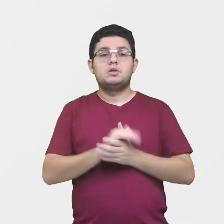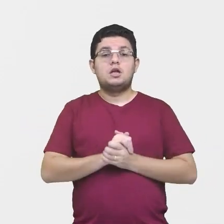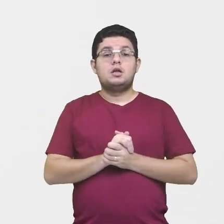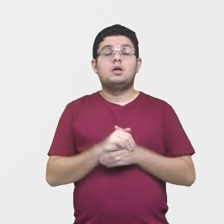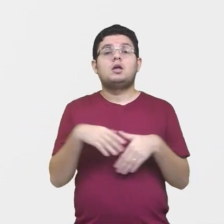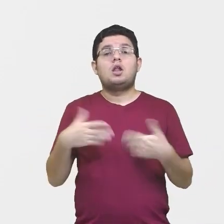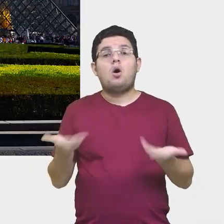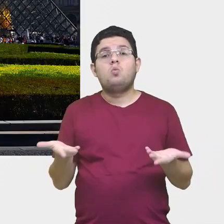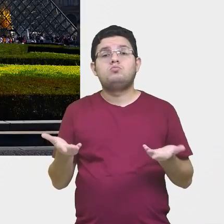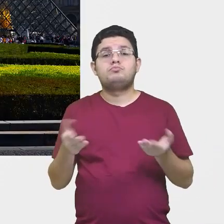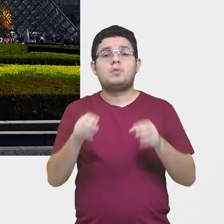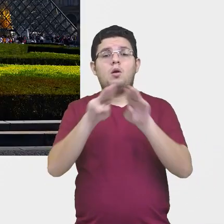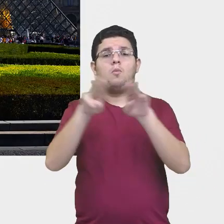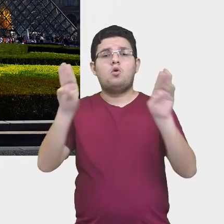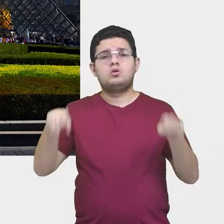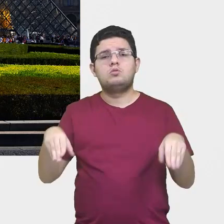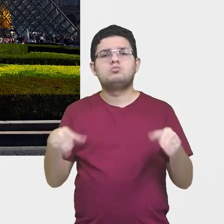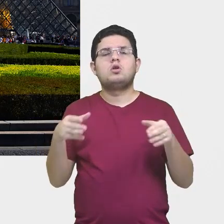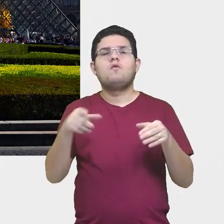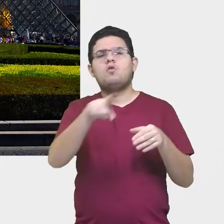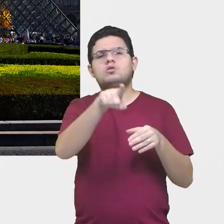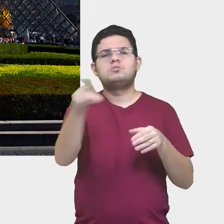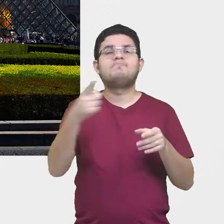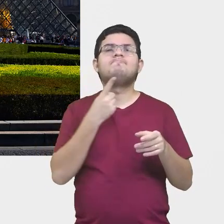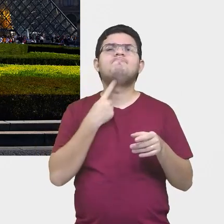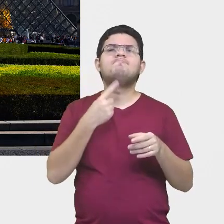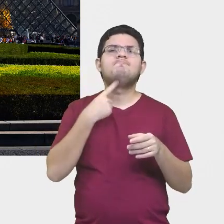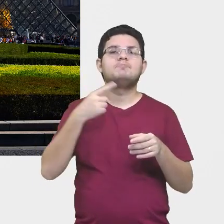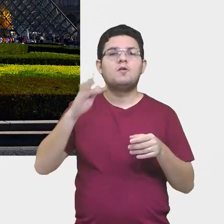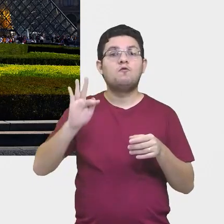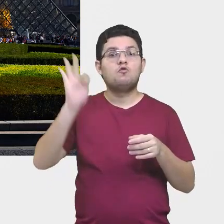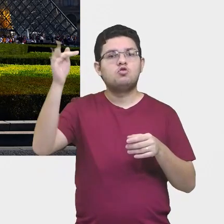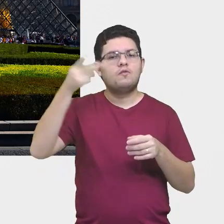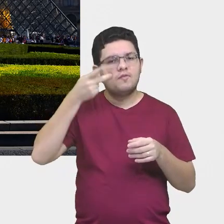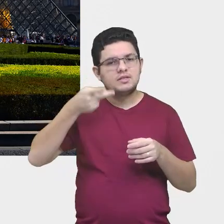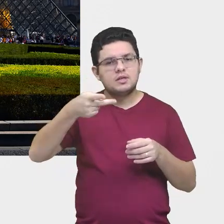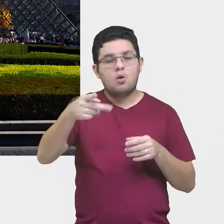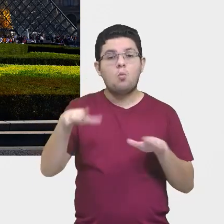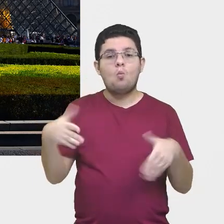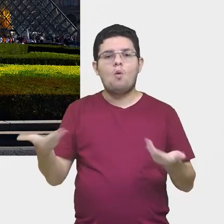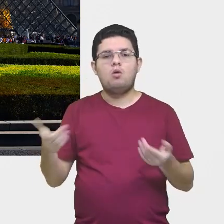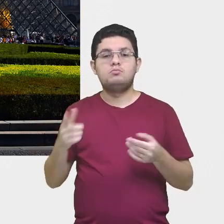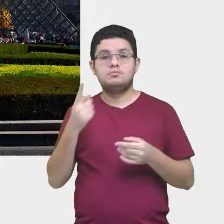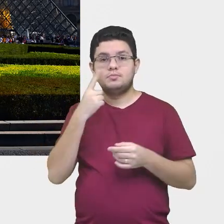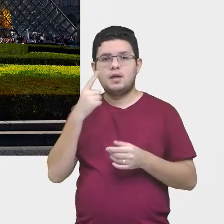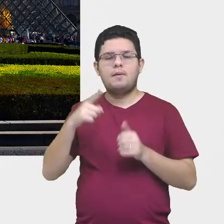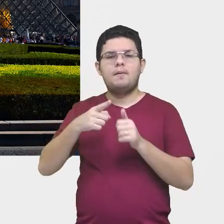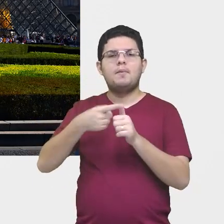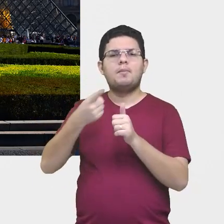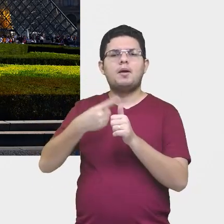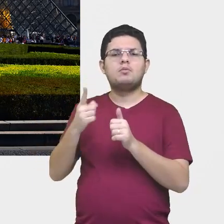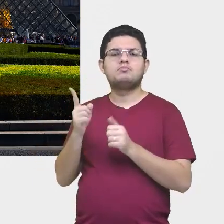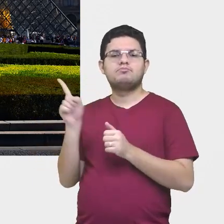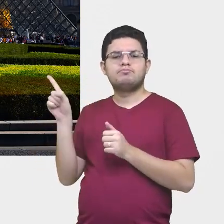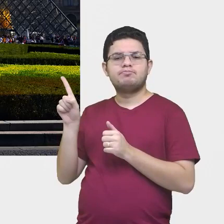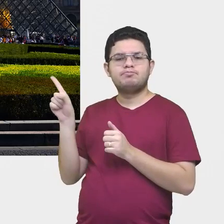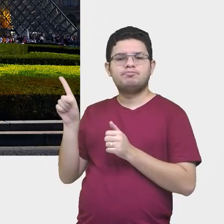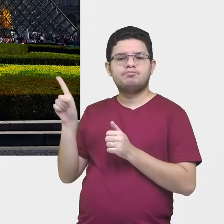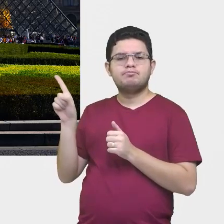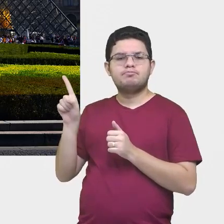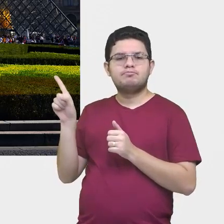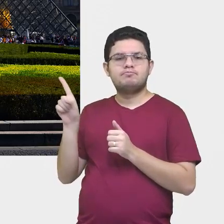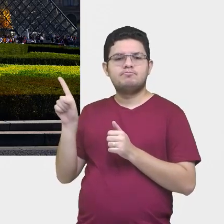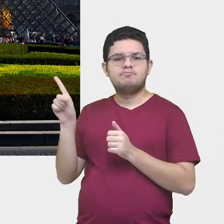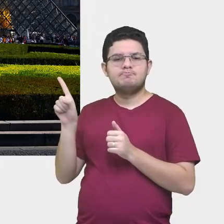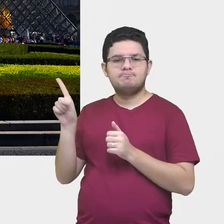O primeiro que eu trago para vocês, olha só, é o Museu do Louvre. Ele fica localizado em Paris, tá?